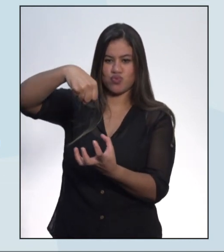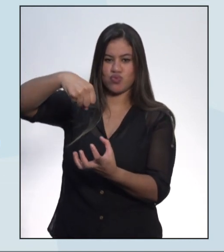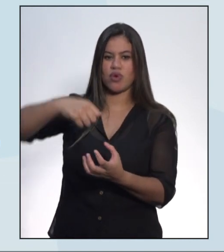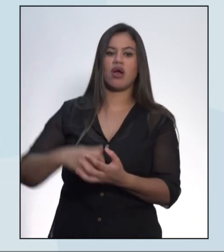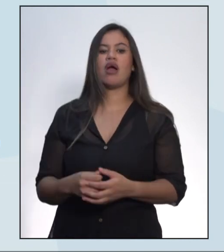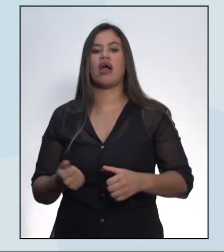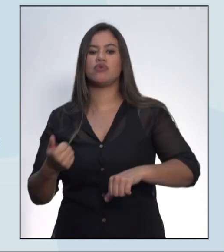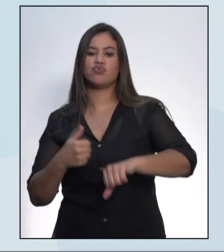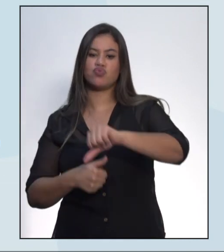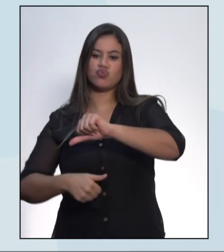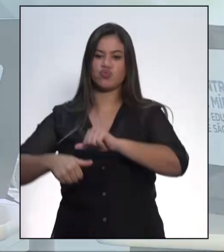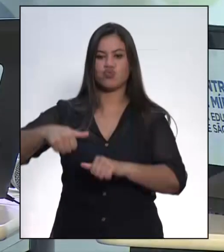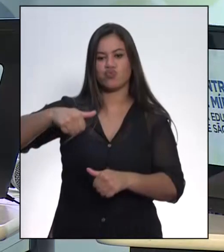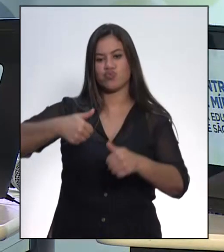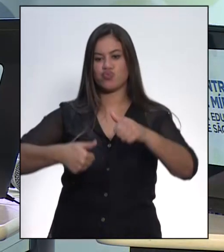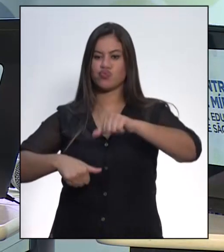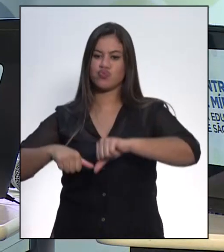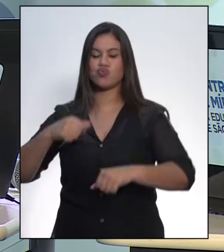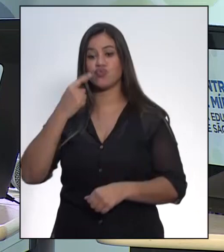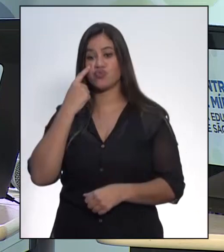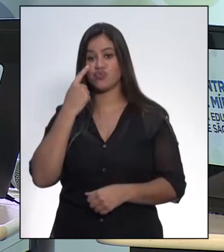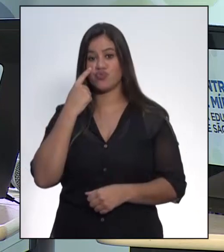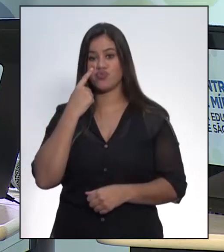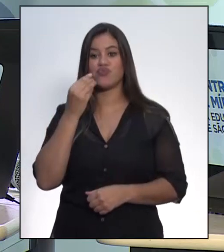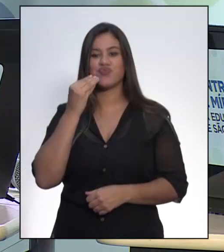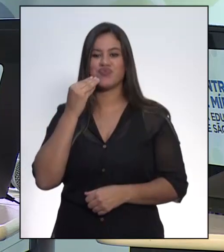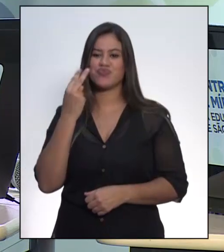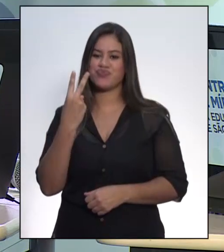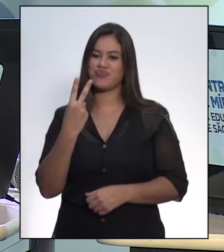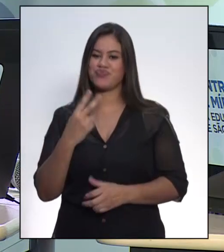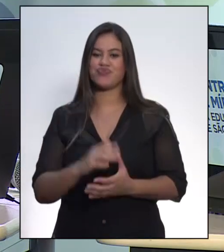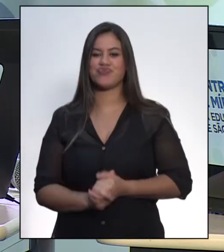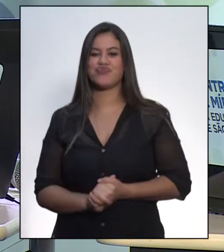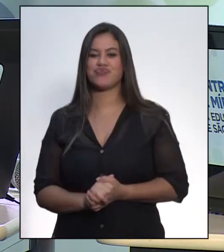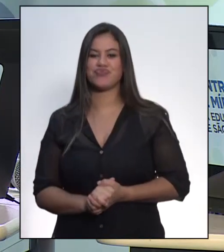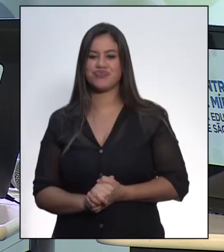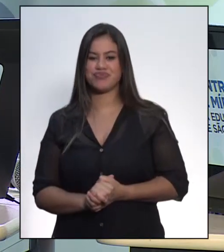vocês observarem o que acontece nesse experimento número 2.